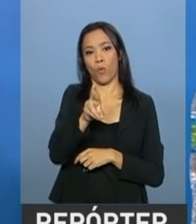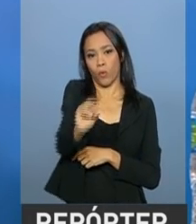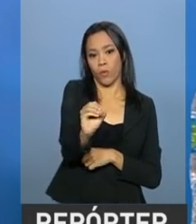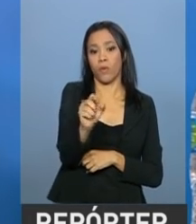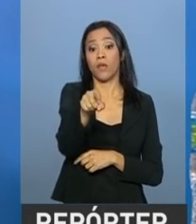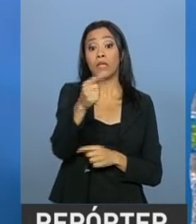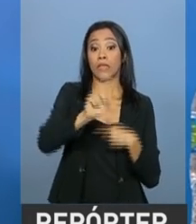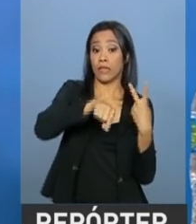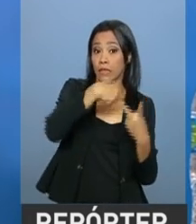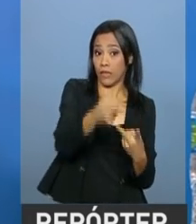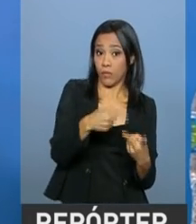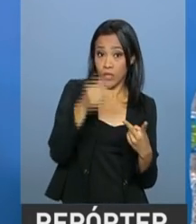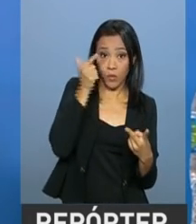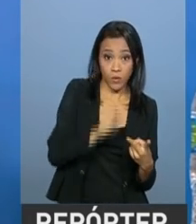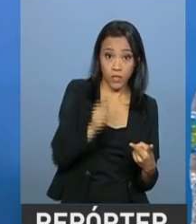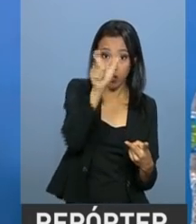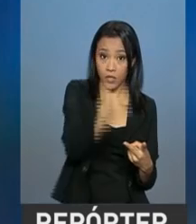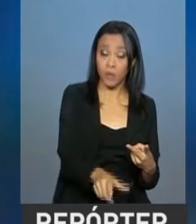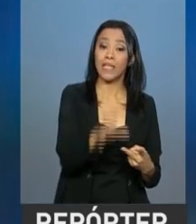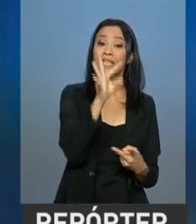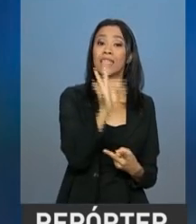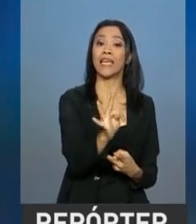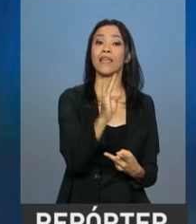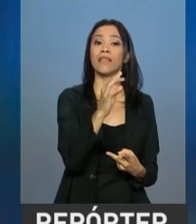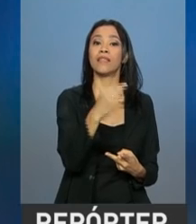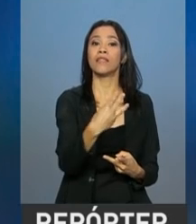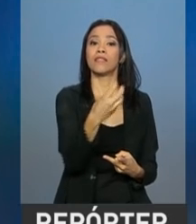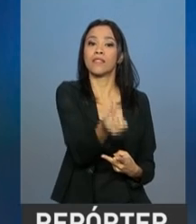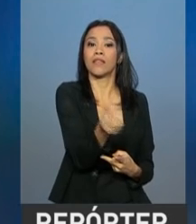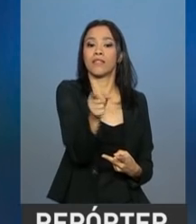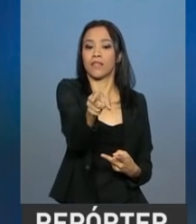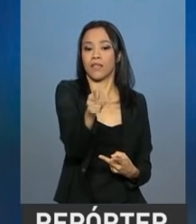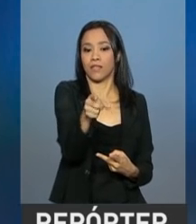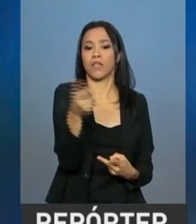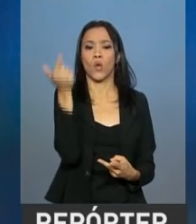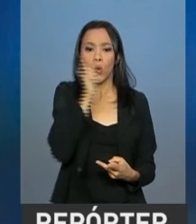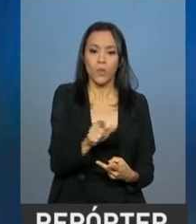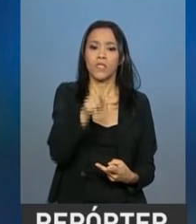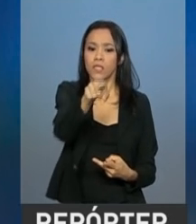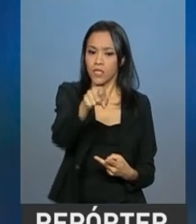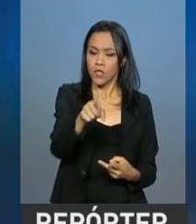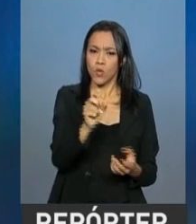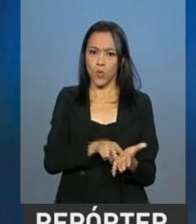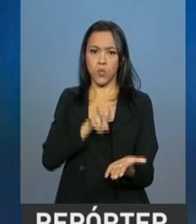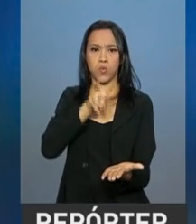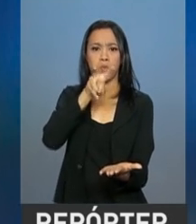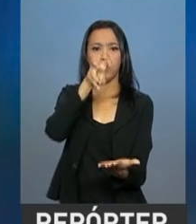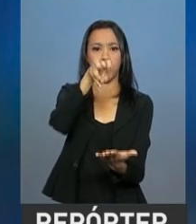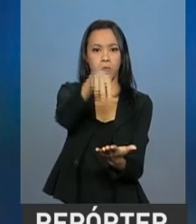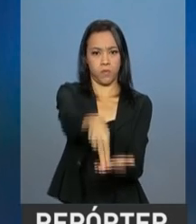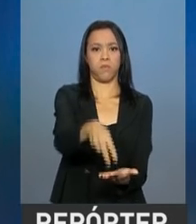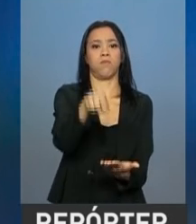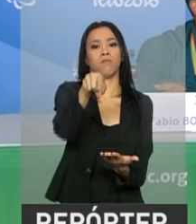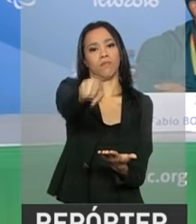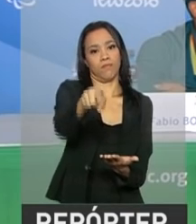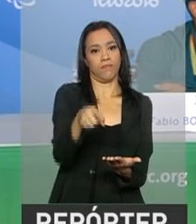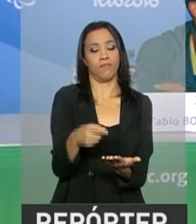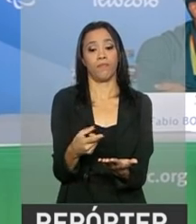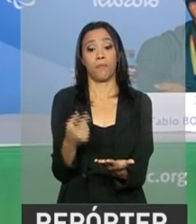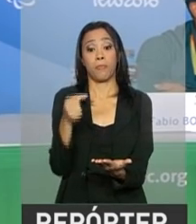metros rasos, na classe T36, Rodrigo Parreira também ganhou prata no salto em distância na classe